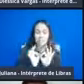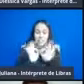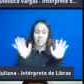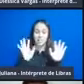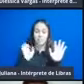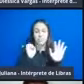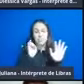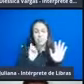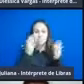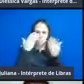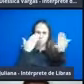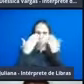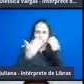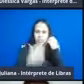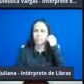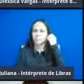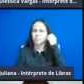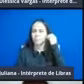esclarecimento.